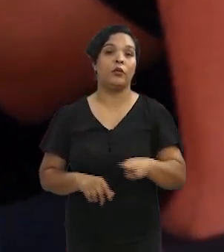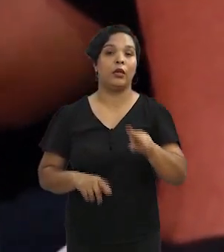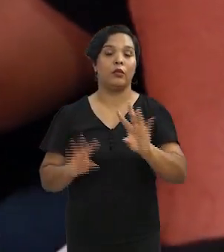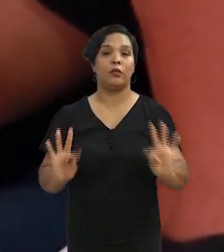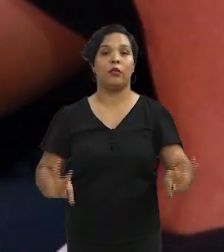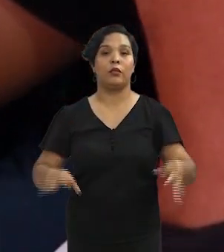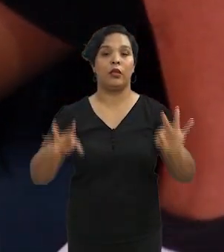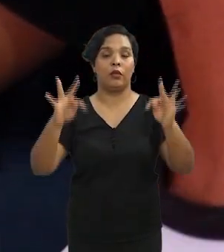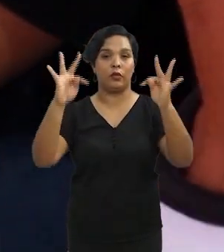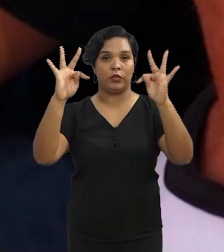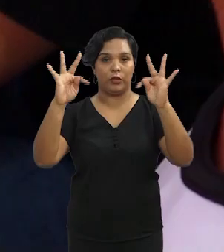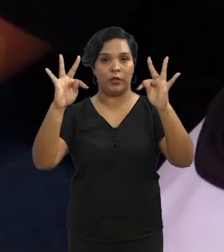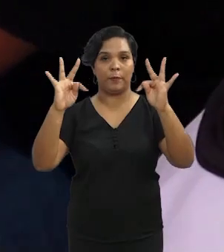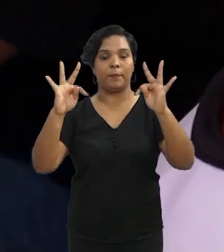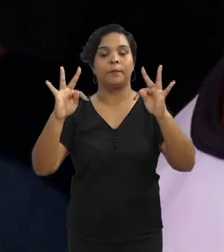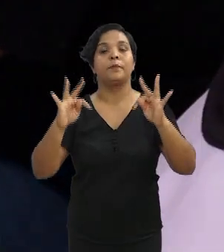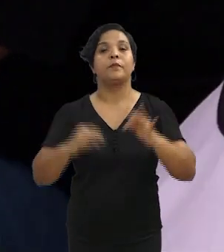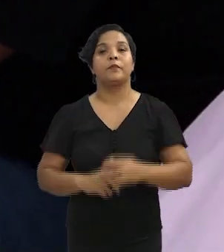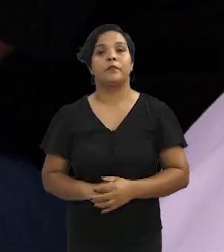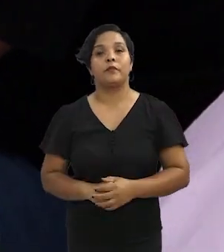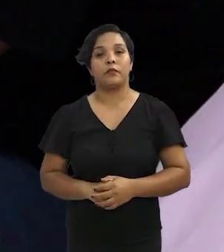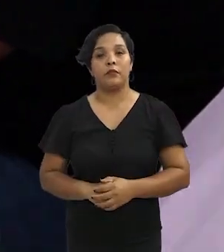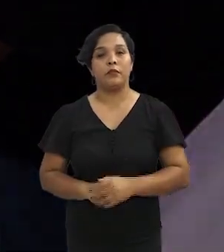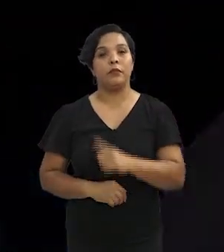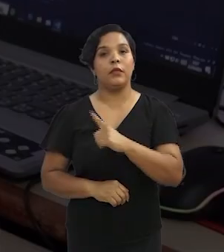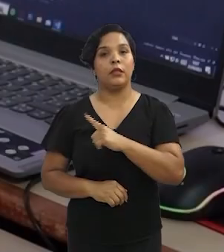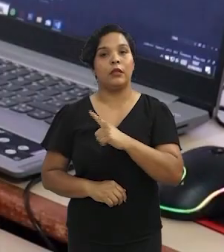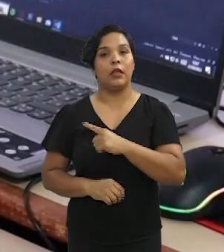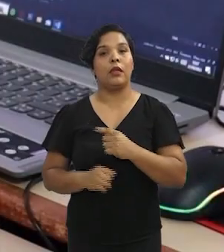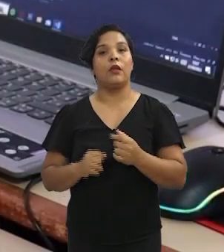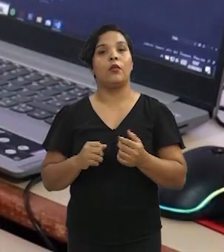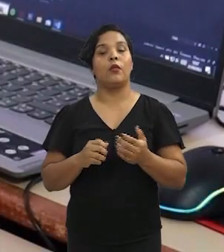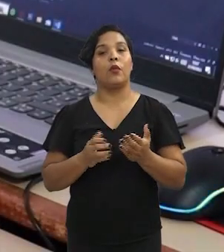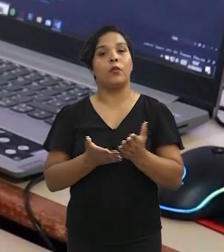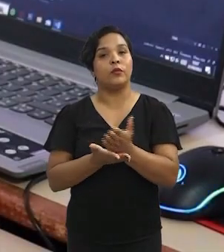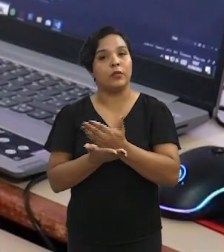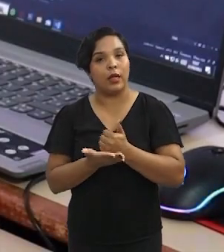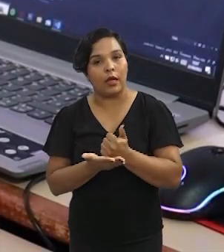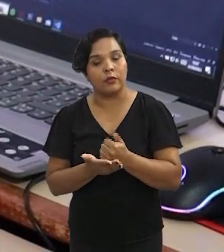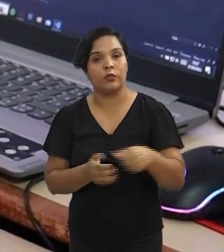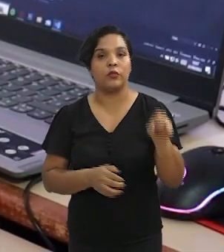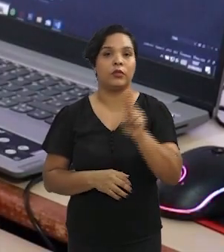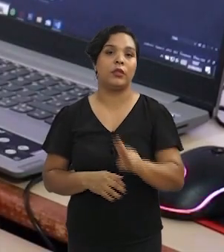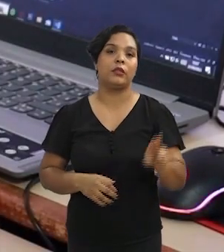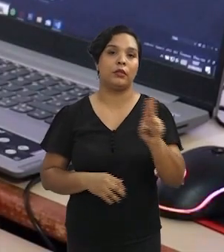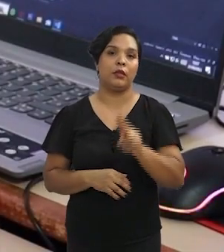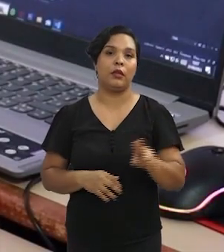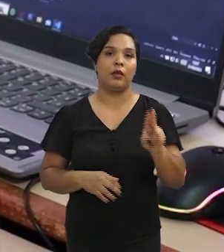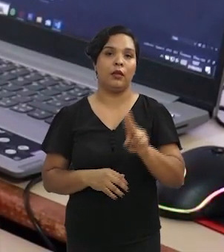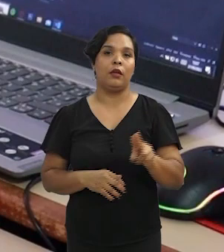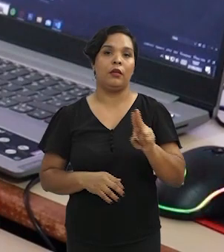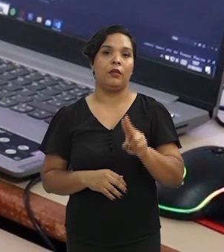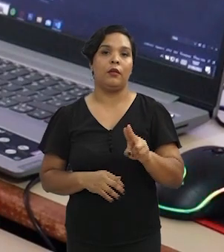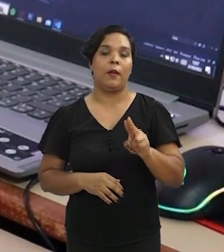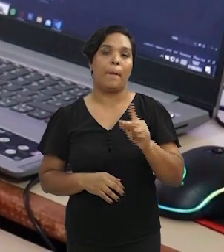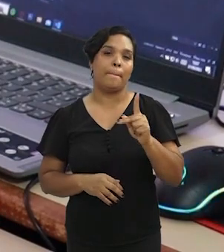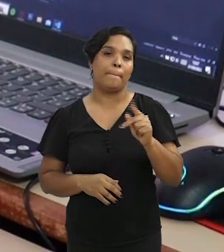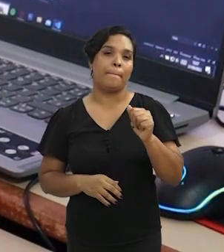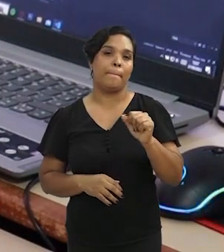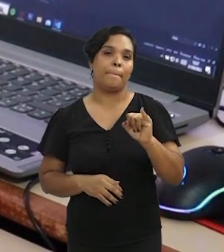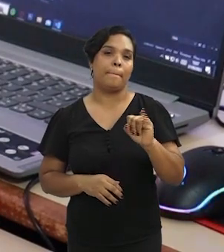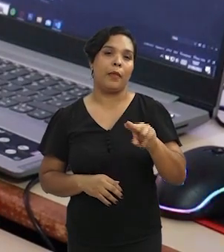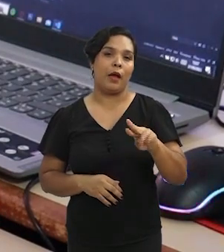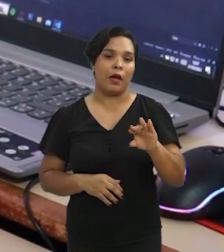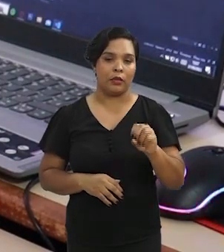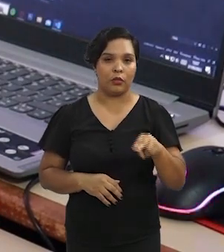como tecnologia o MySQL para o banco, banco de dados. A gente também tem usado a linguagem de